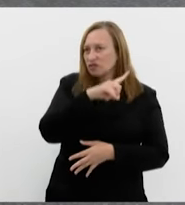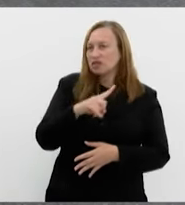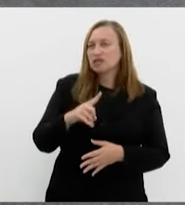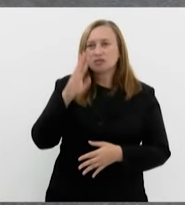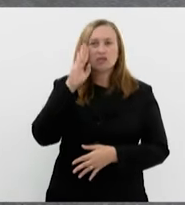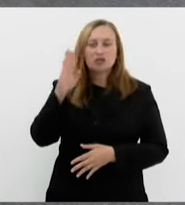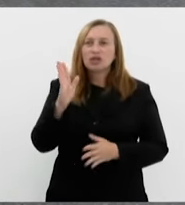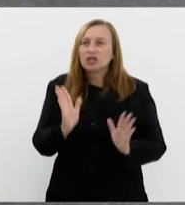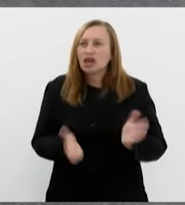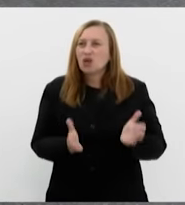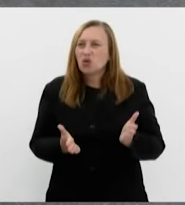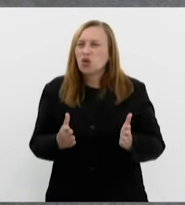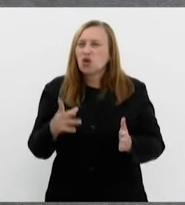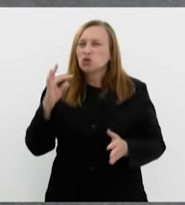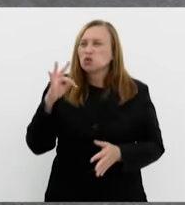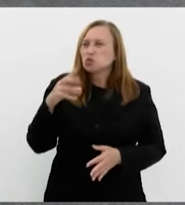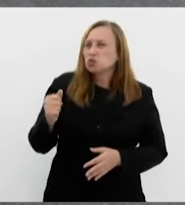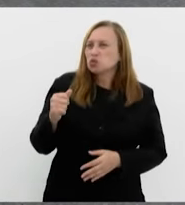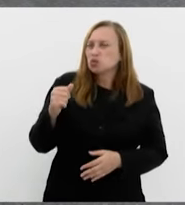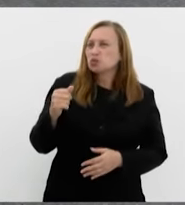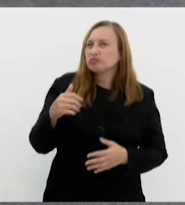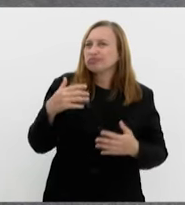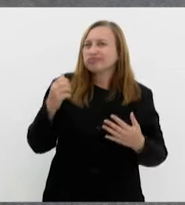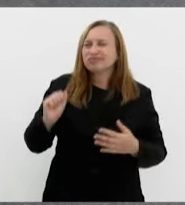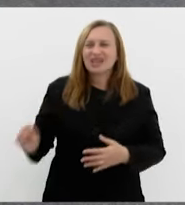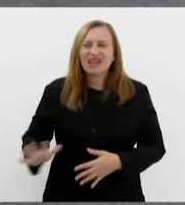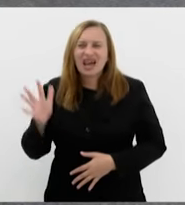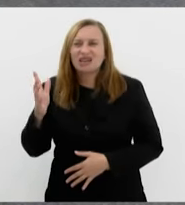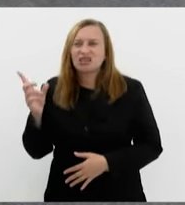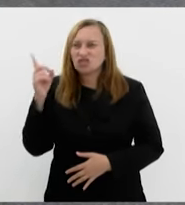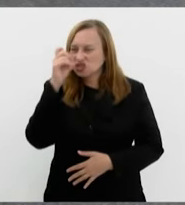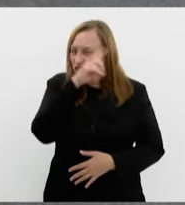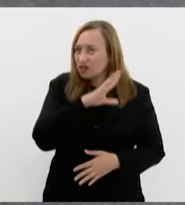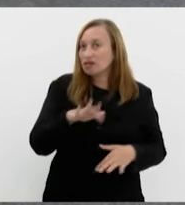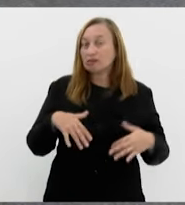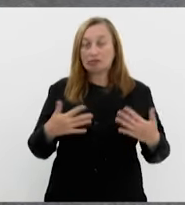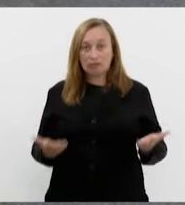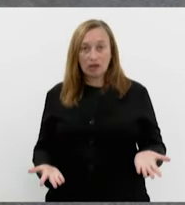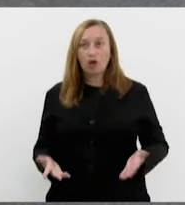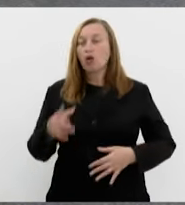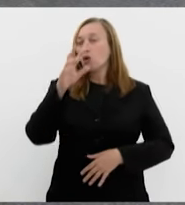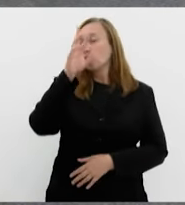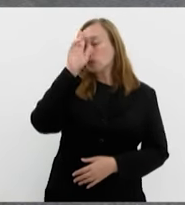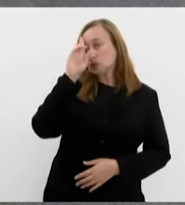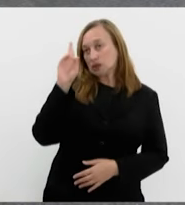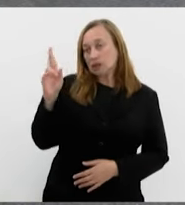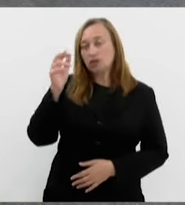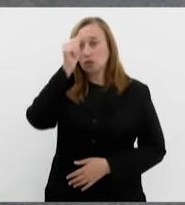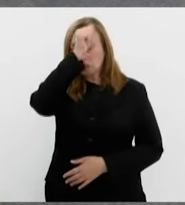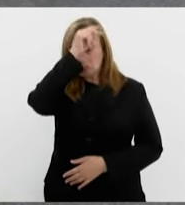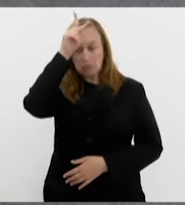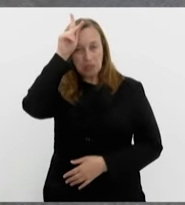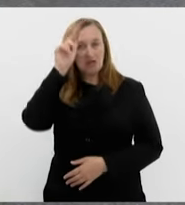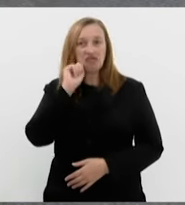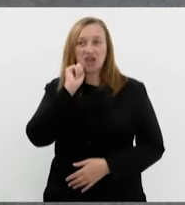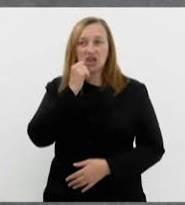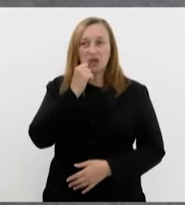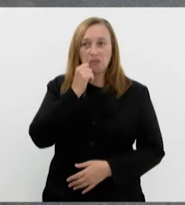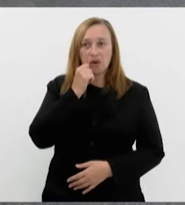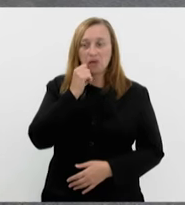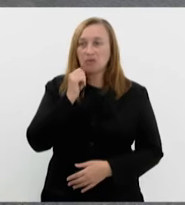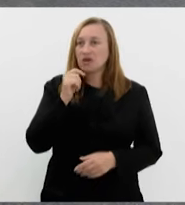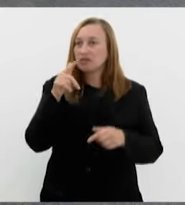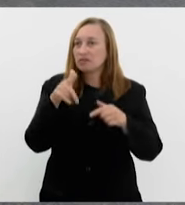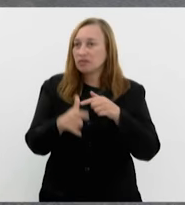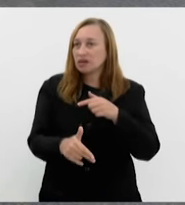Tudo muito caro, muito difícil. E aí, o senhor prefeito pega e bota uma